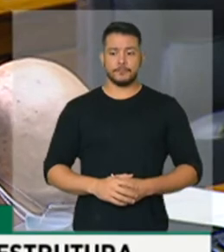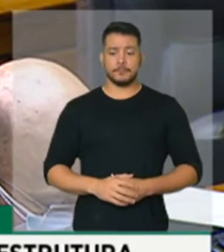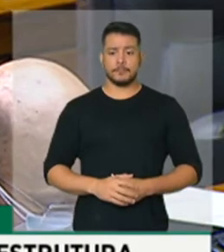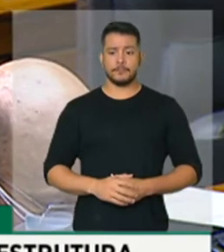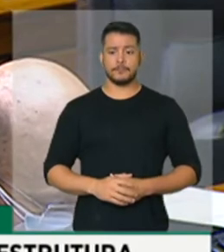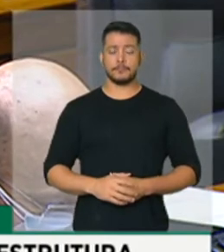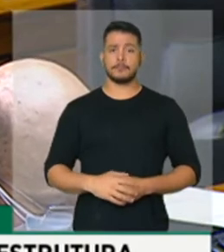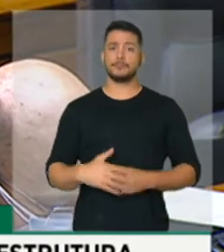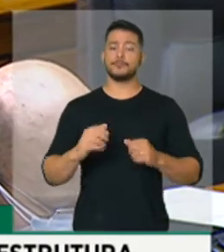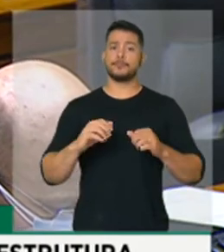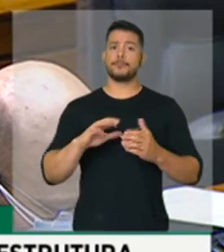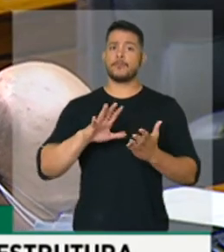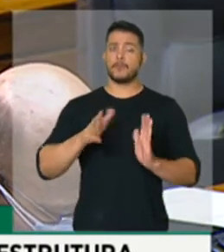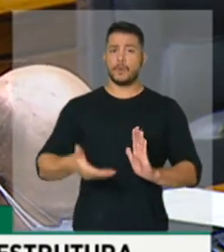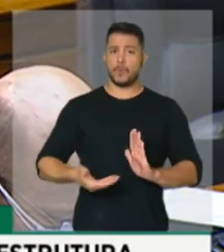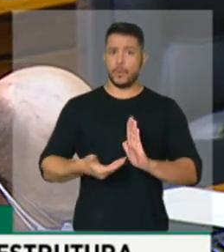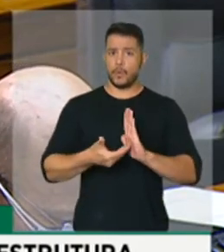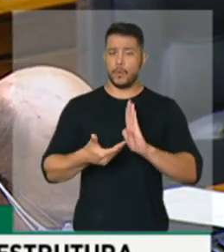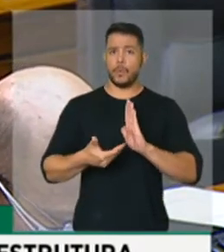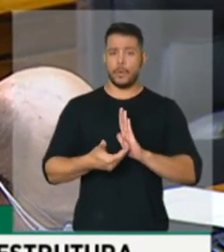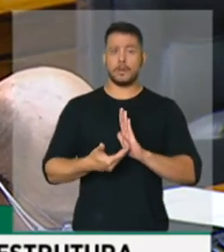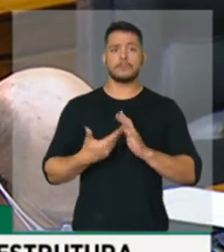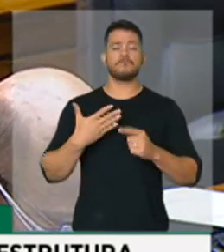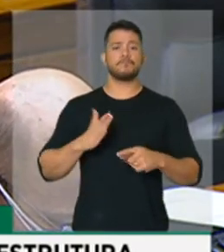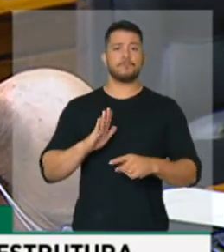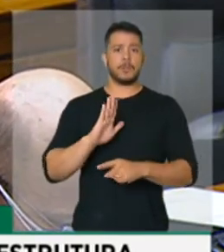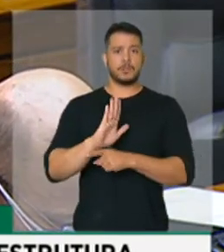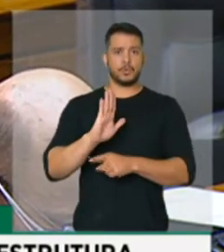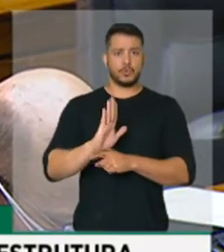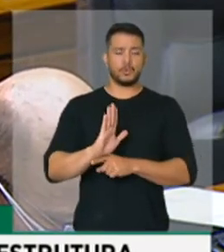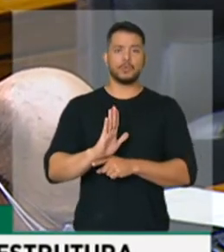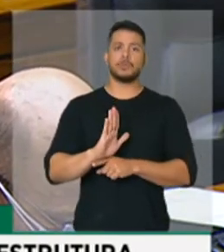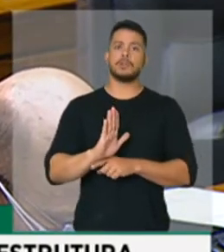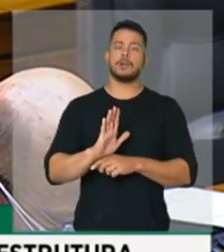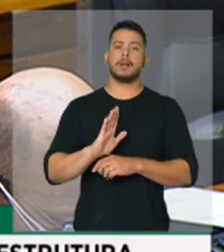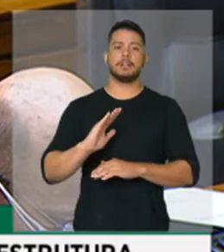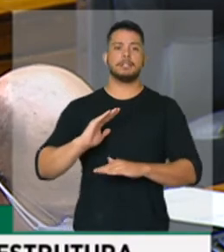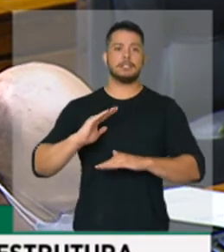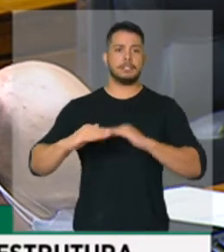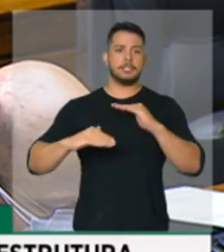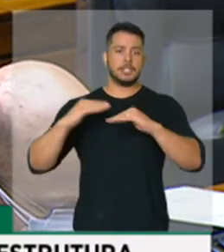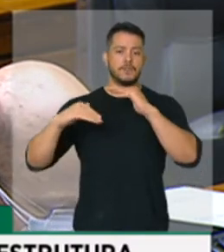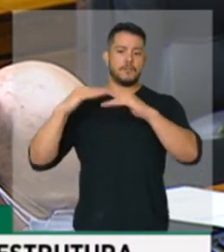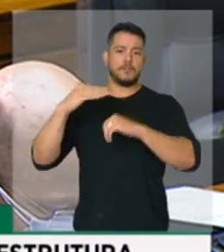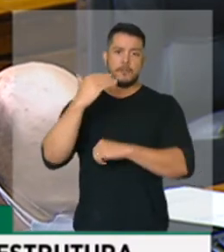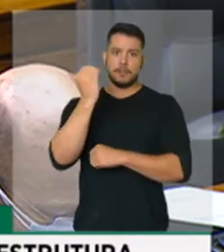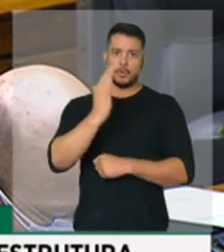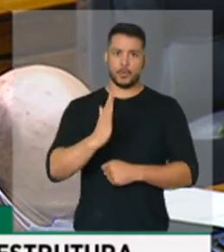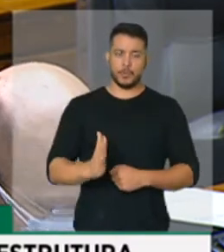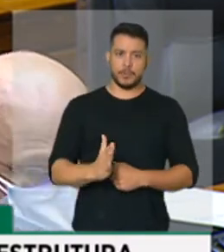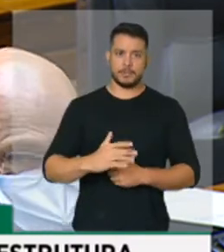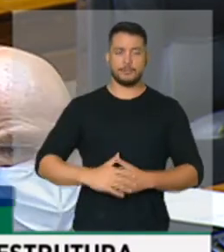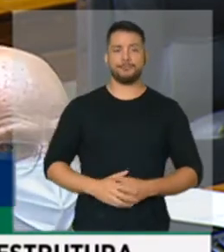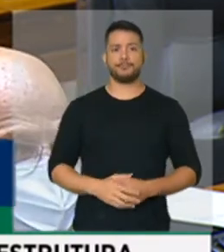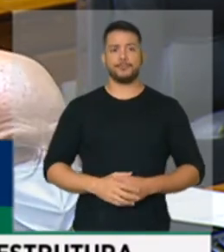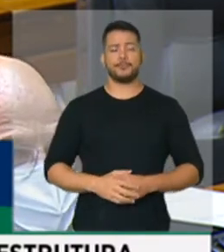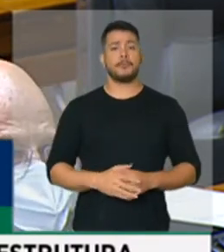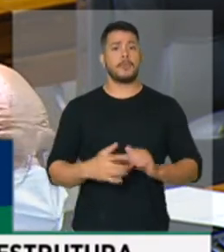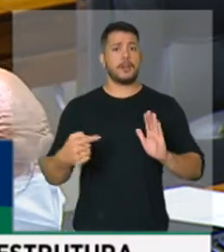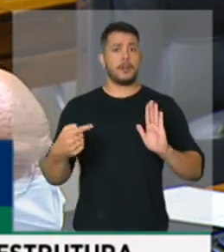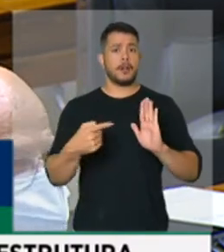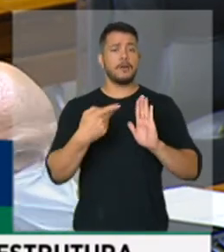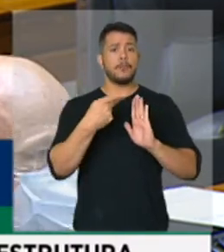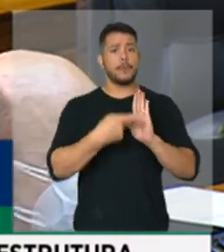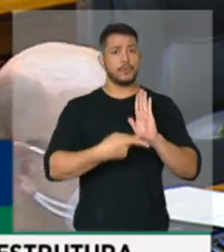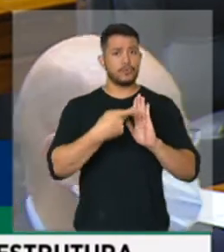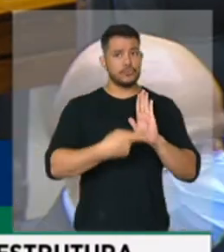contribuição para o desenvolvimento estrutural do Brasil. Essa iniciativa surgiu exatamente, como disse bem